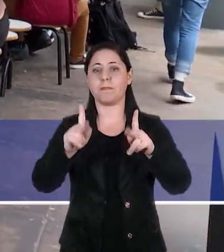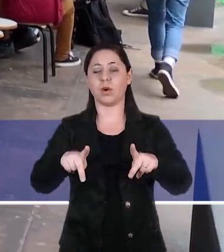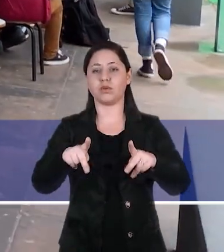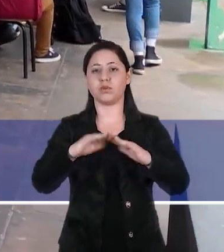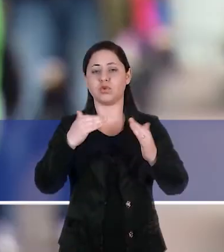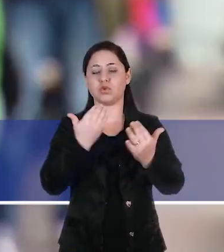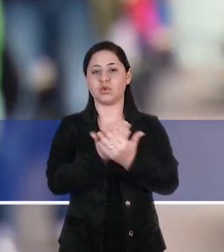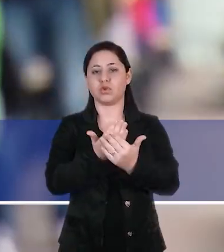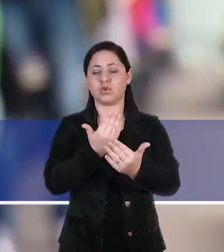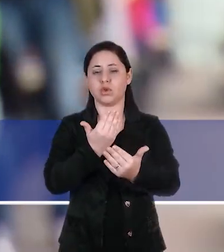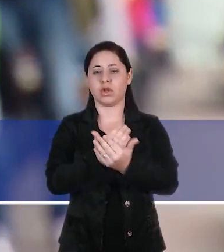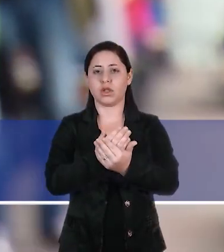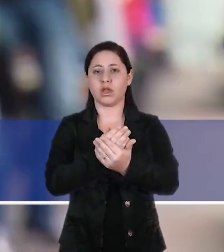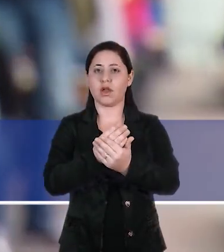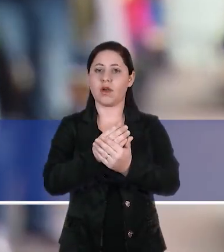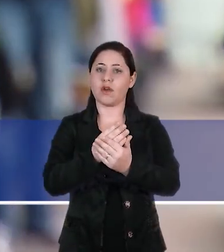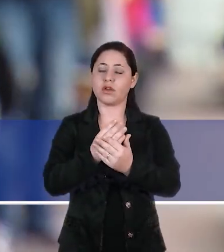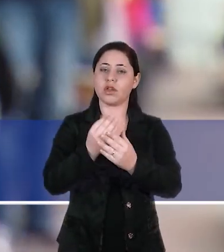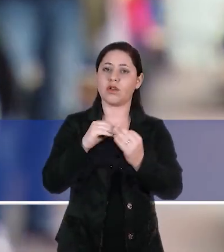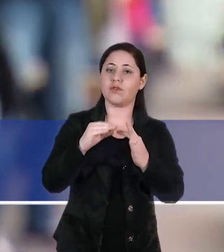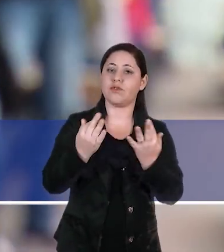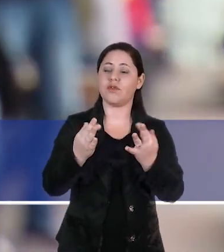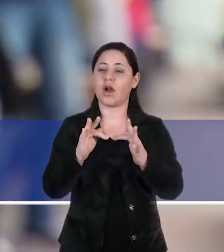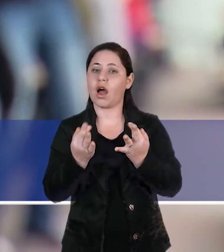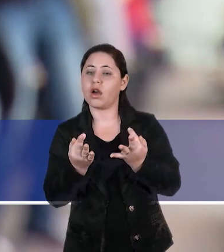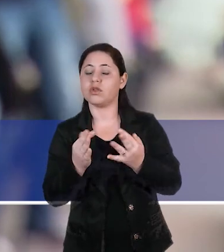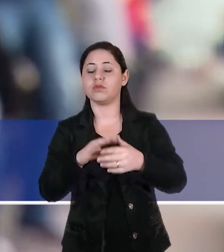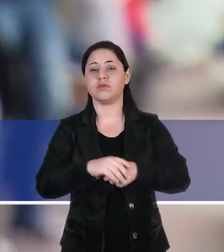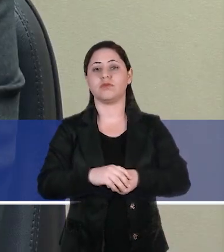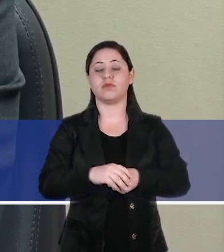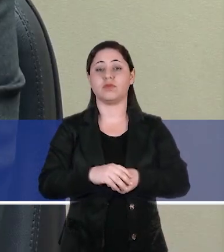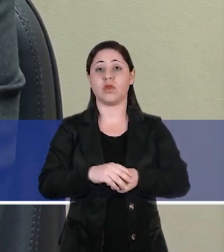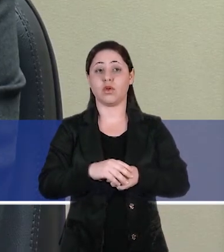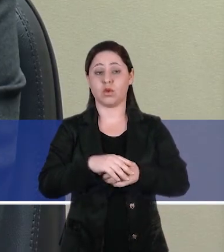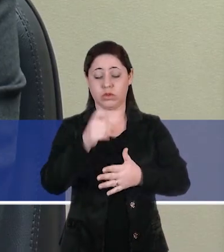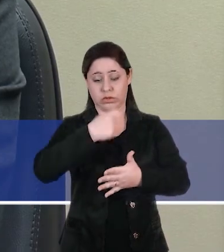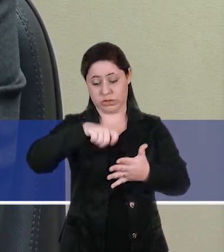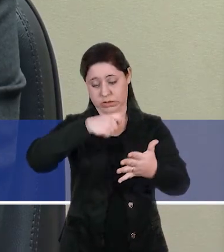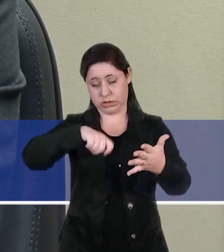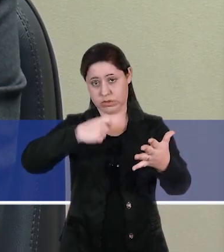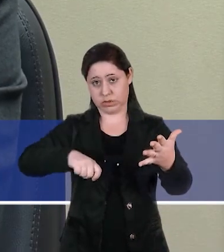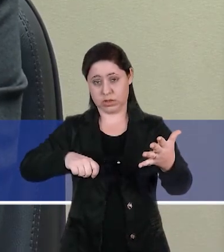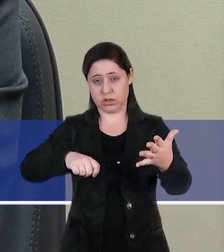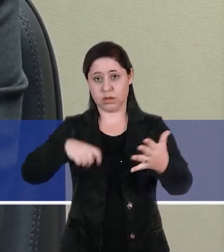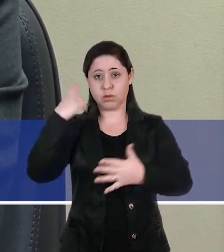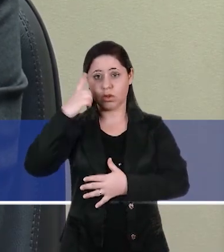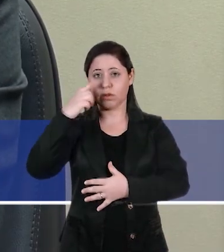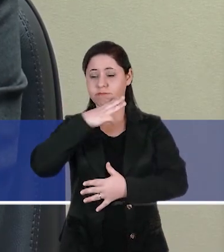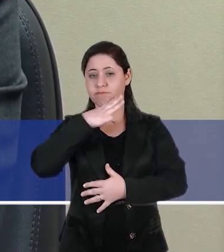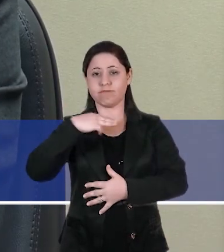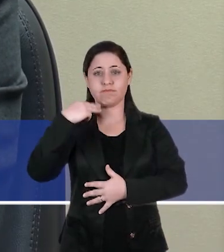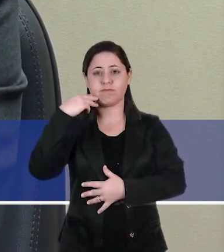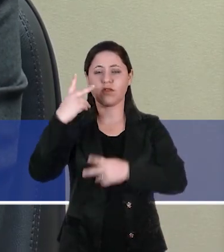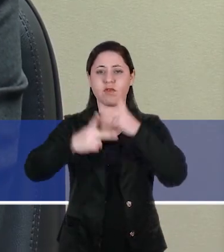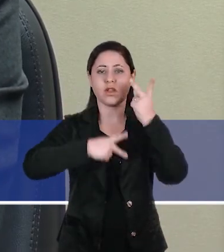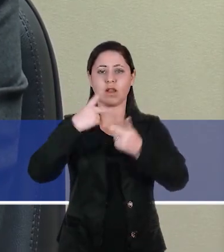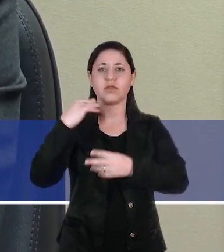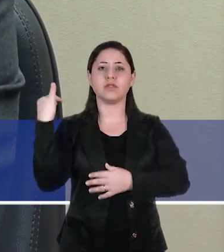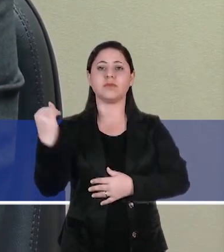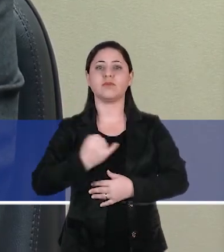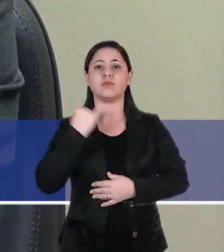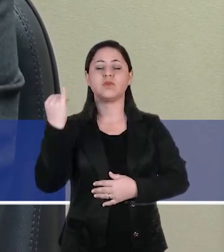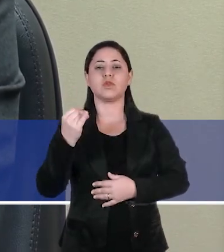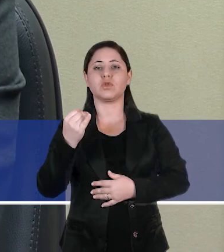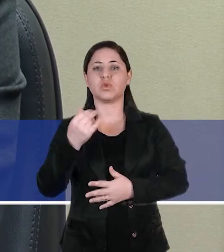de ensino que estejam em situação de vulnerabilidade. O relator da matéria, deputado Marçal Filho, falou